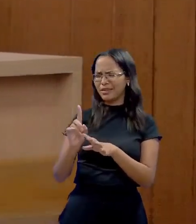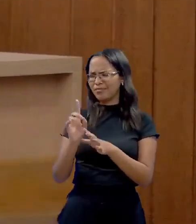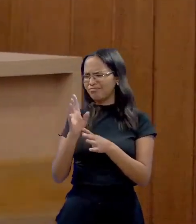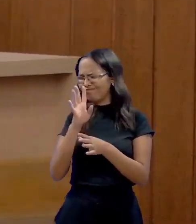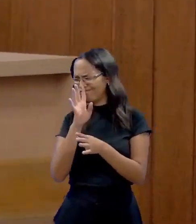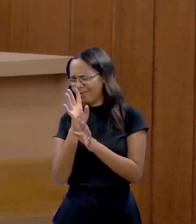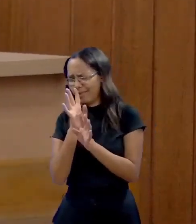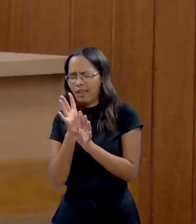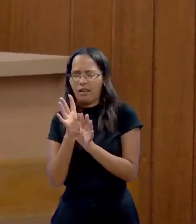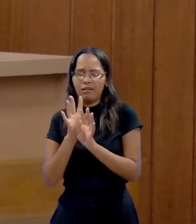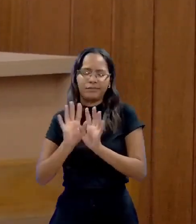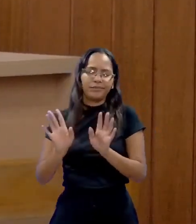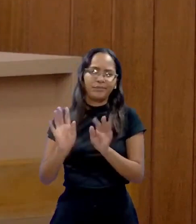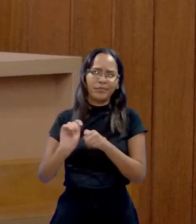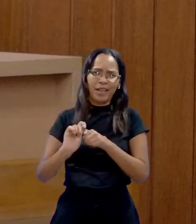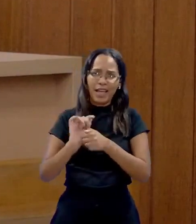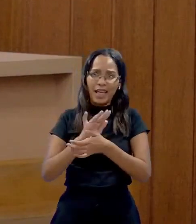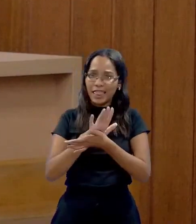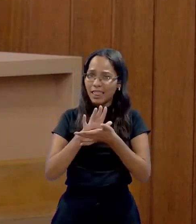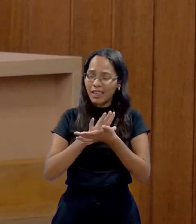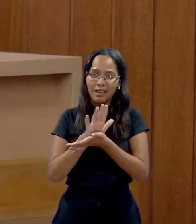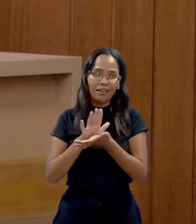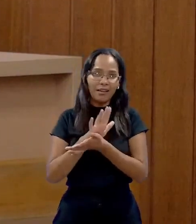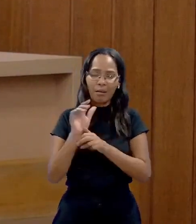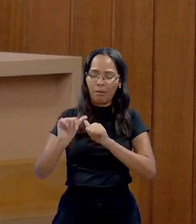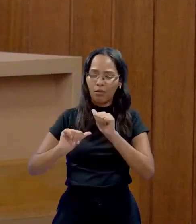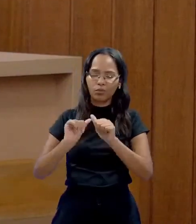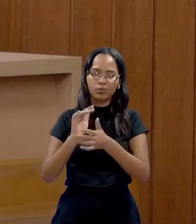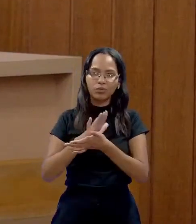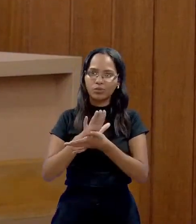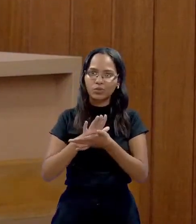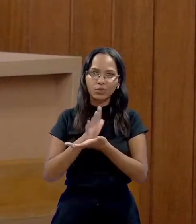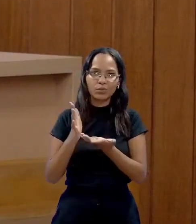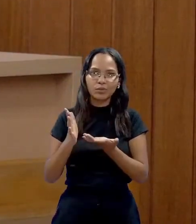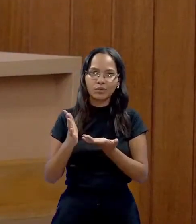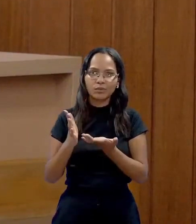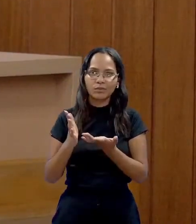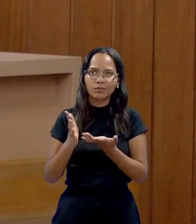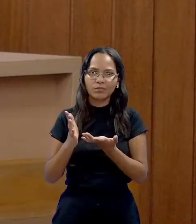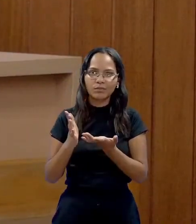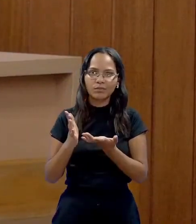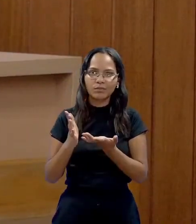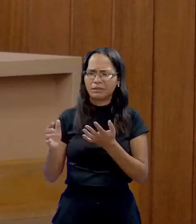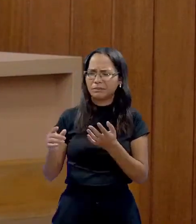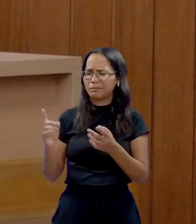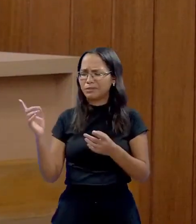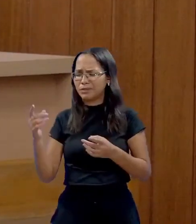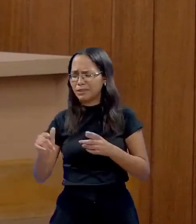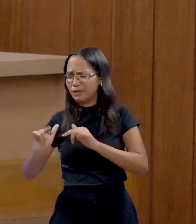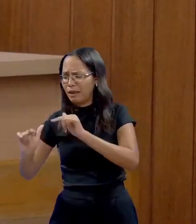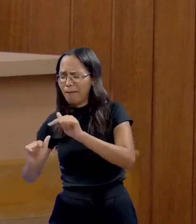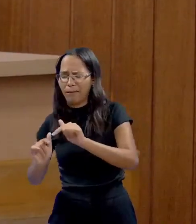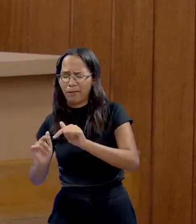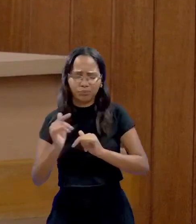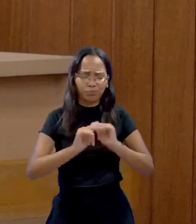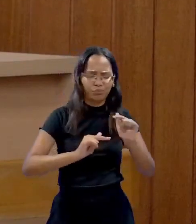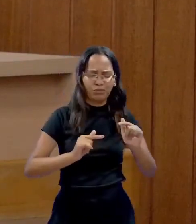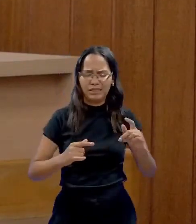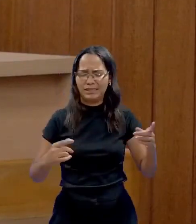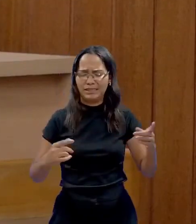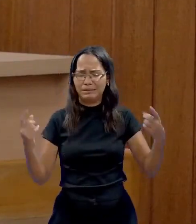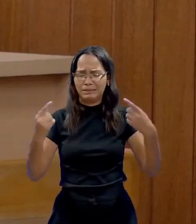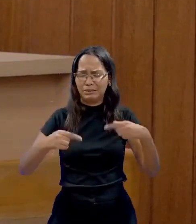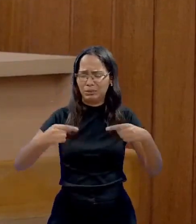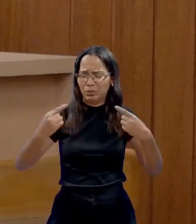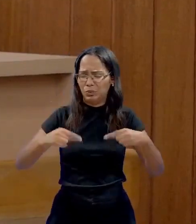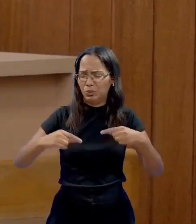acontecendo, diante dessa atrocidade de colocar trabalhador um contra o outro, enquanto aqui o